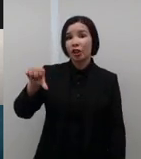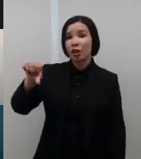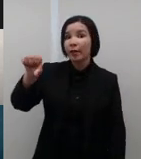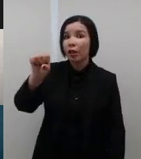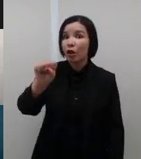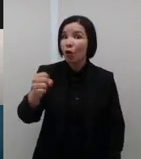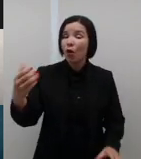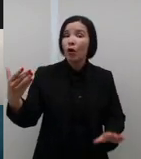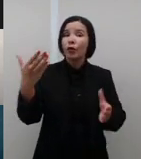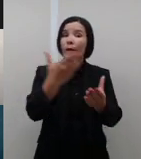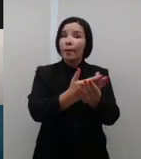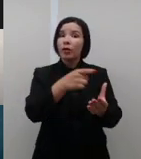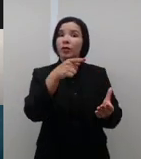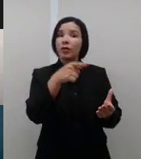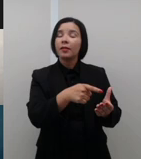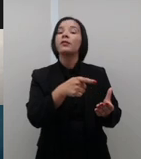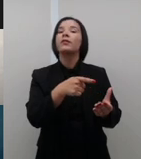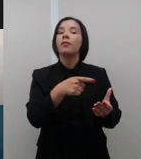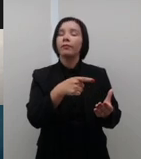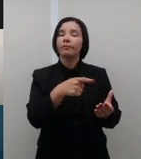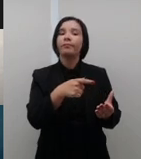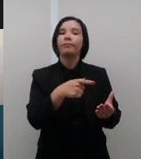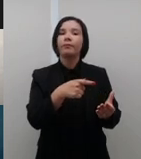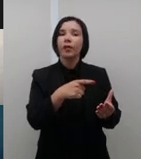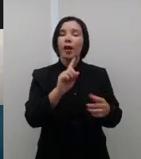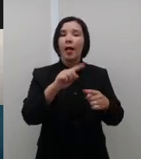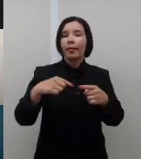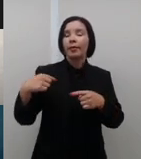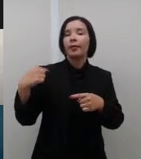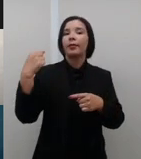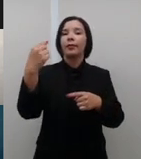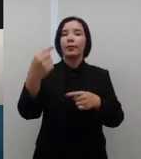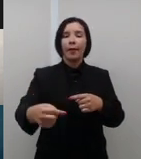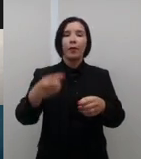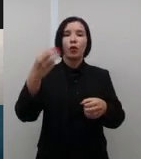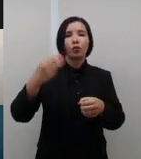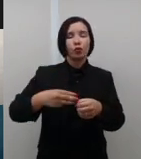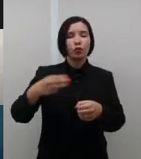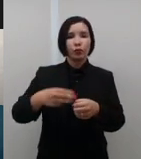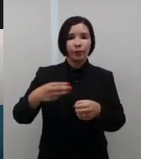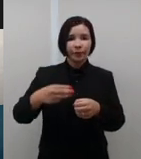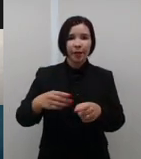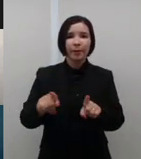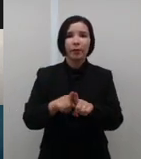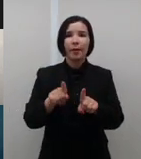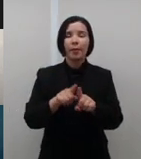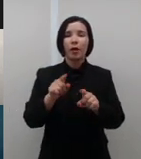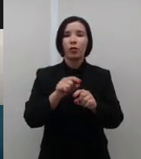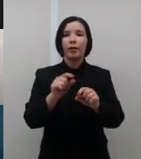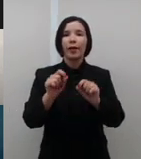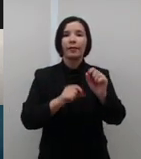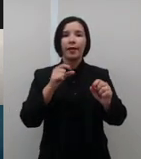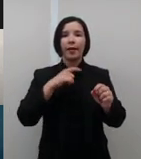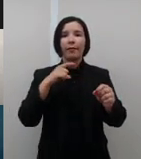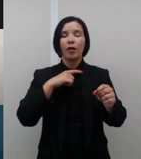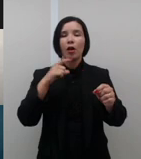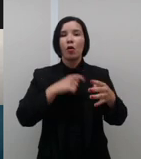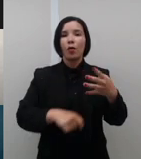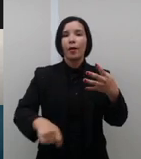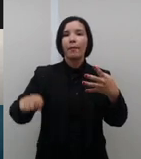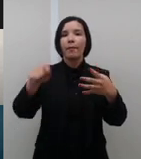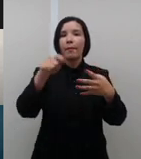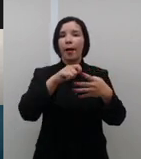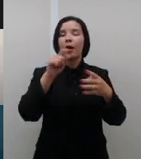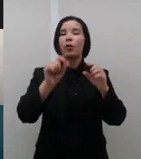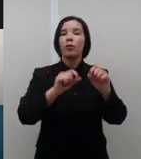execução, e logo depois o município ele opôs embargo de devedor. E daí que, após um